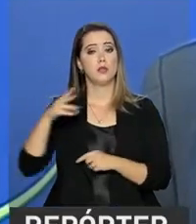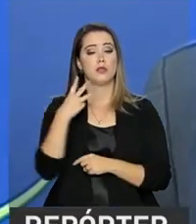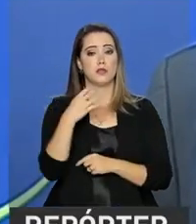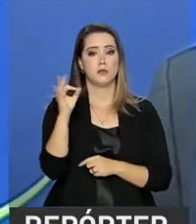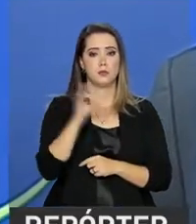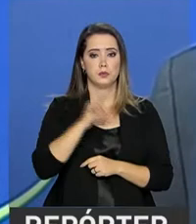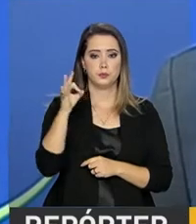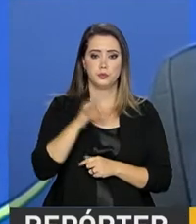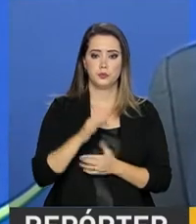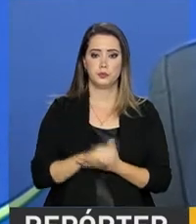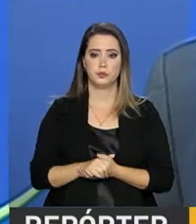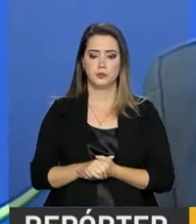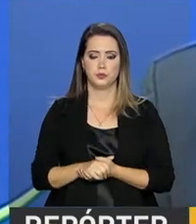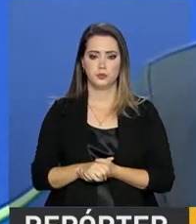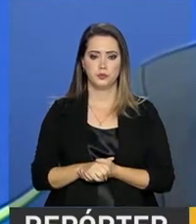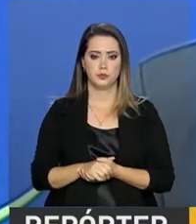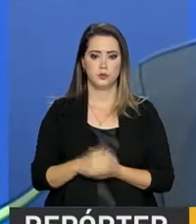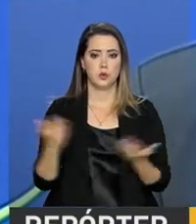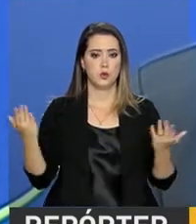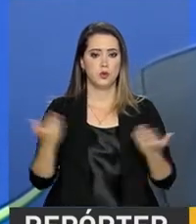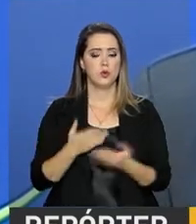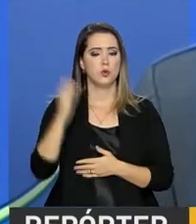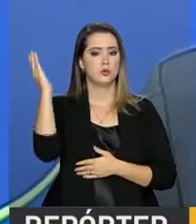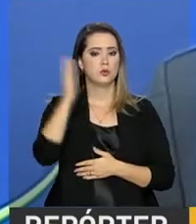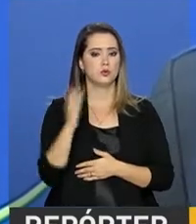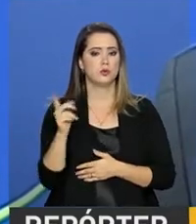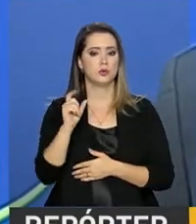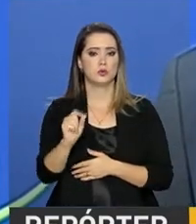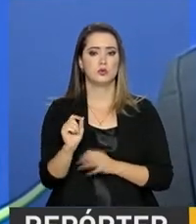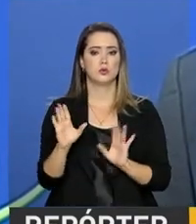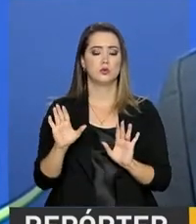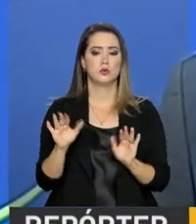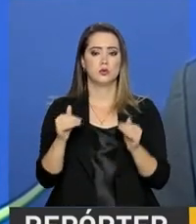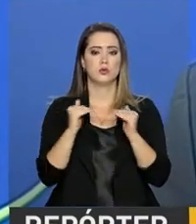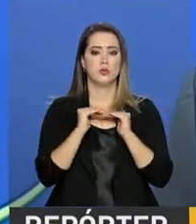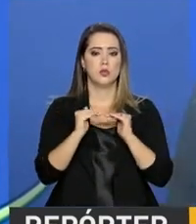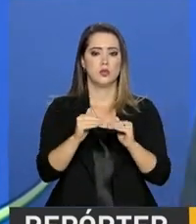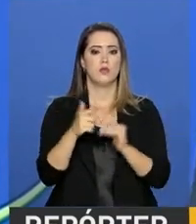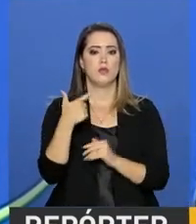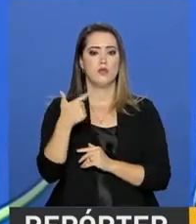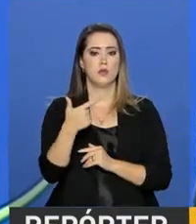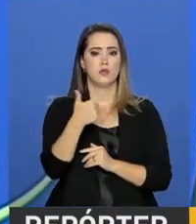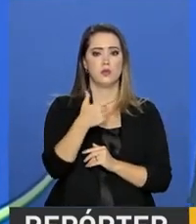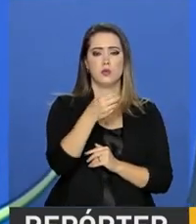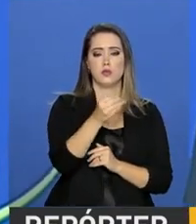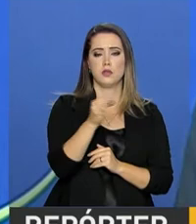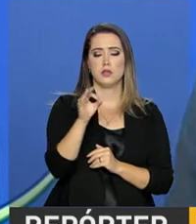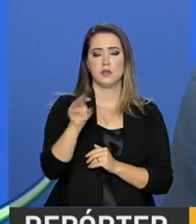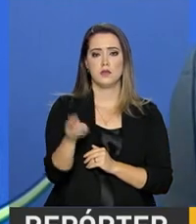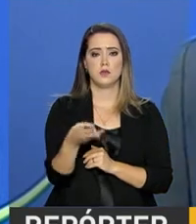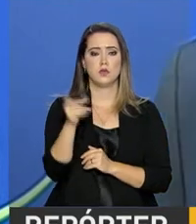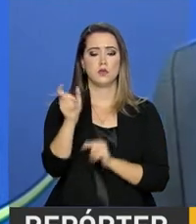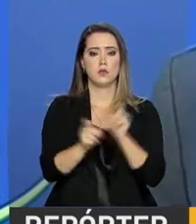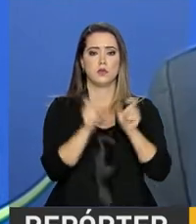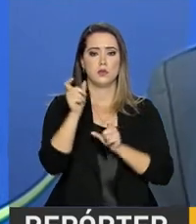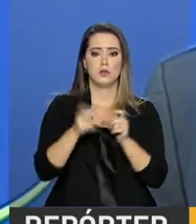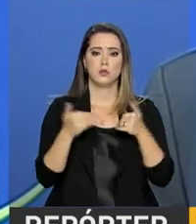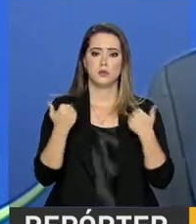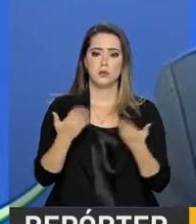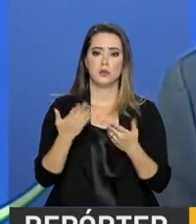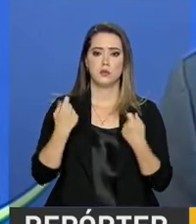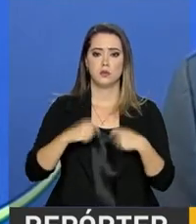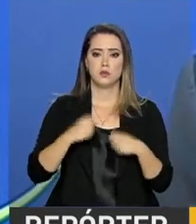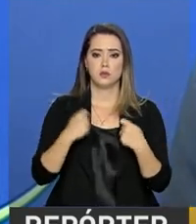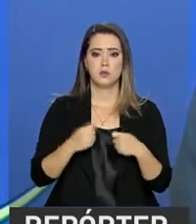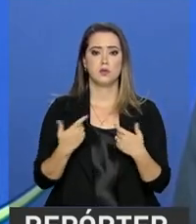hoje já vai ser um país que vai estabilizar em 220 milhões de habitantes e se a gente quiser superar os